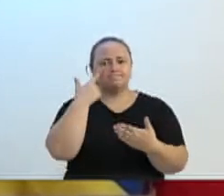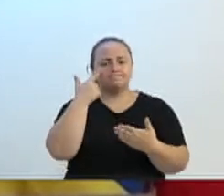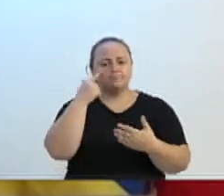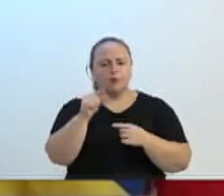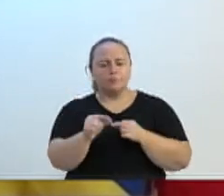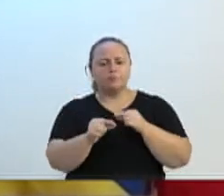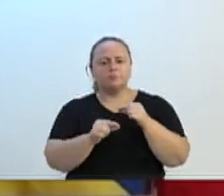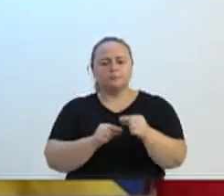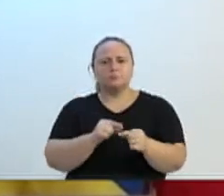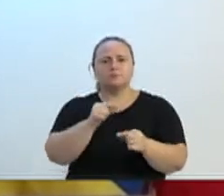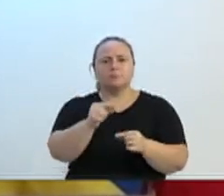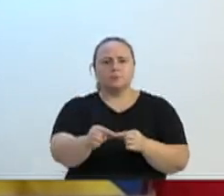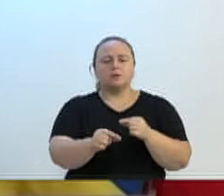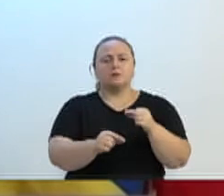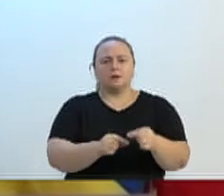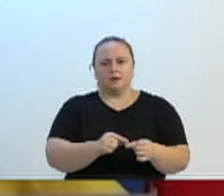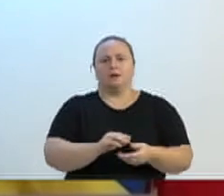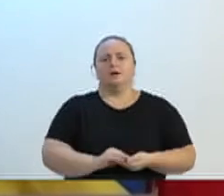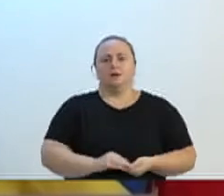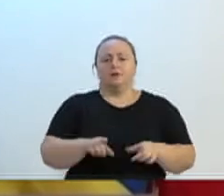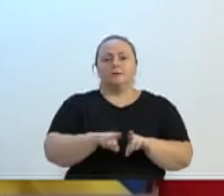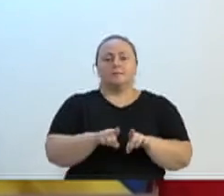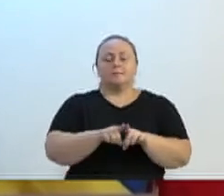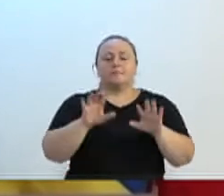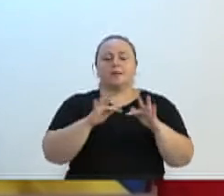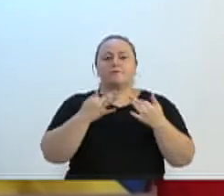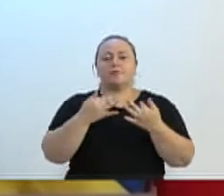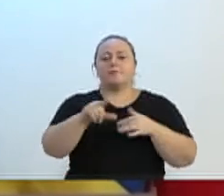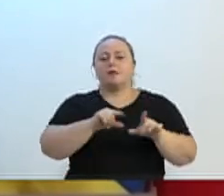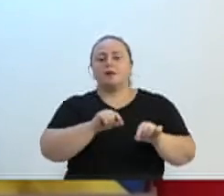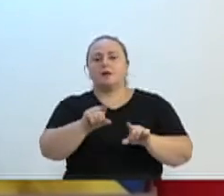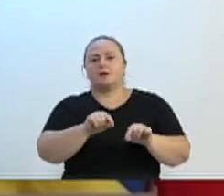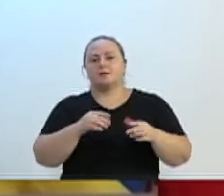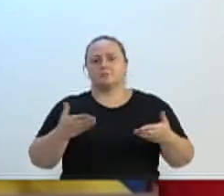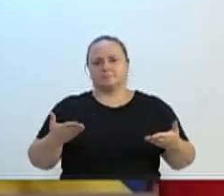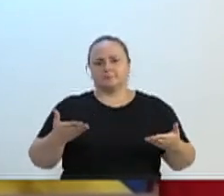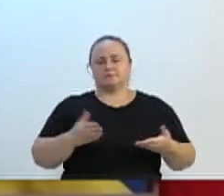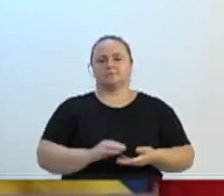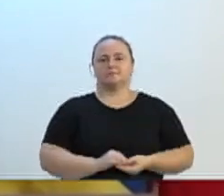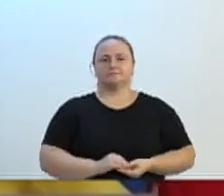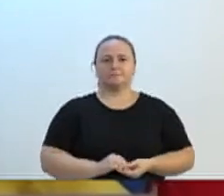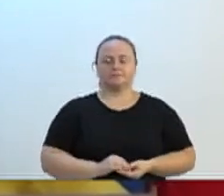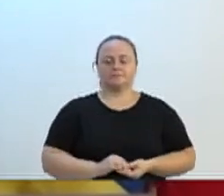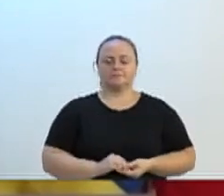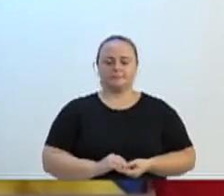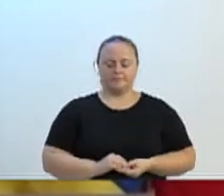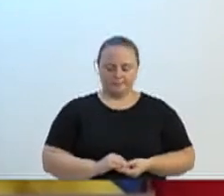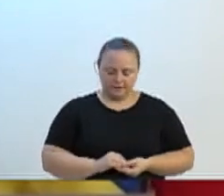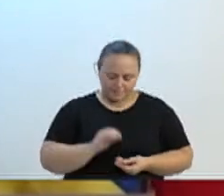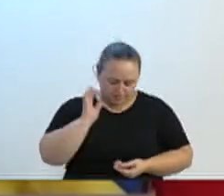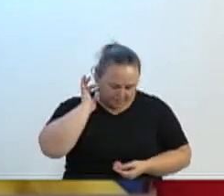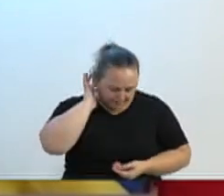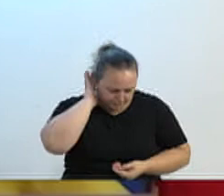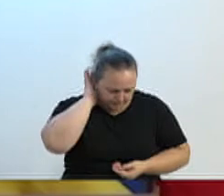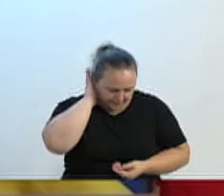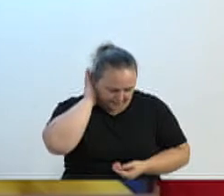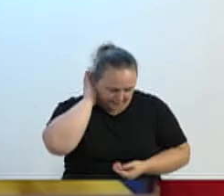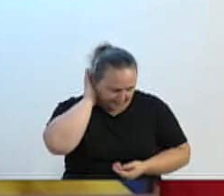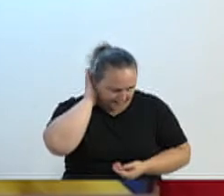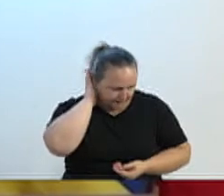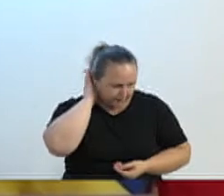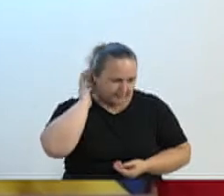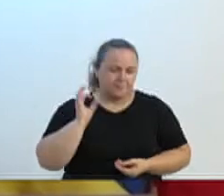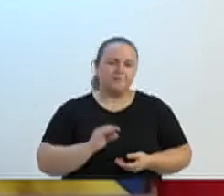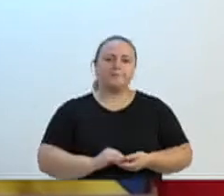gradual e opcional por parte das famílias, atendendo um número menor de crianças,